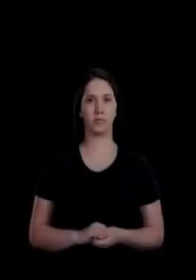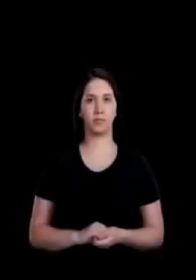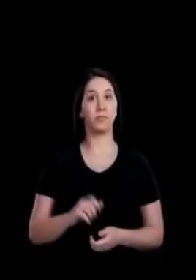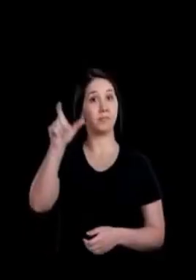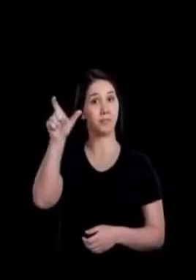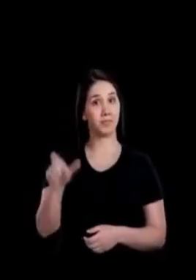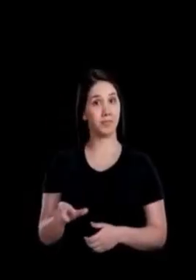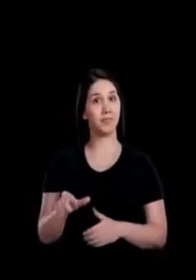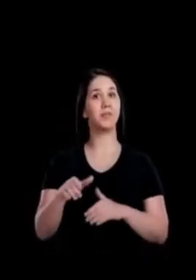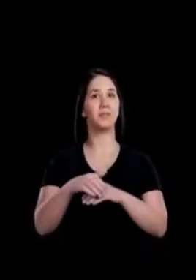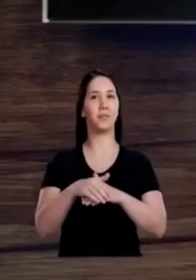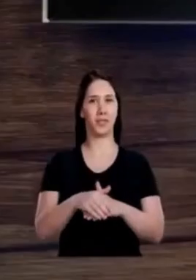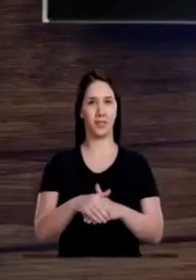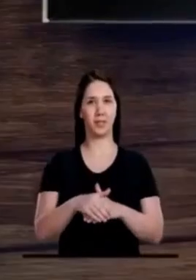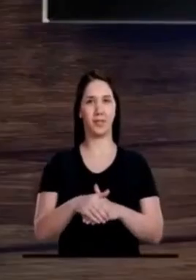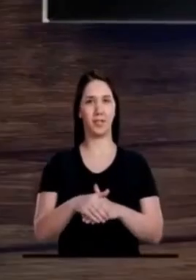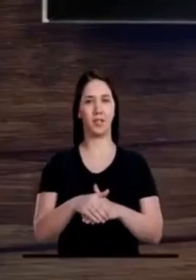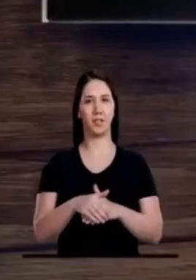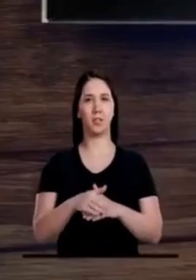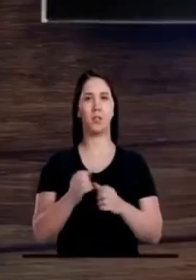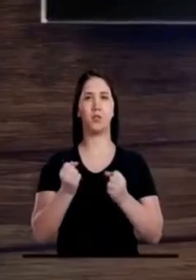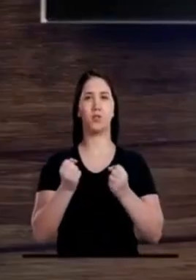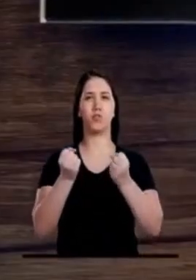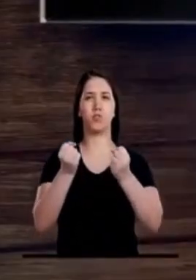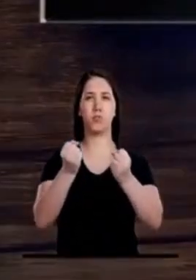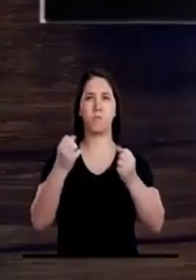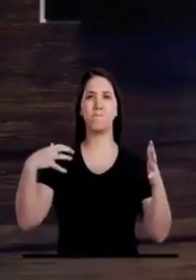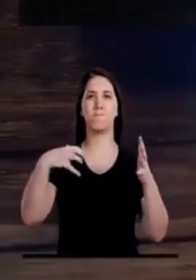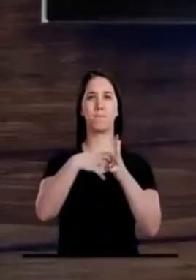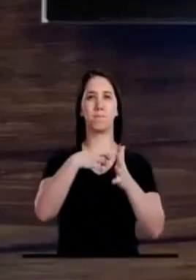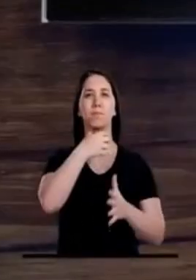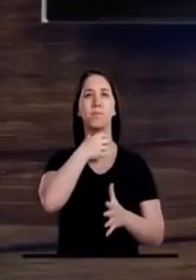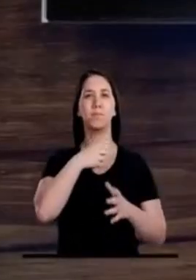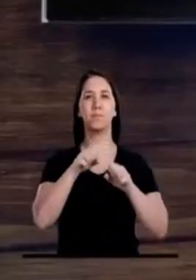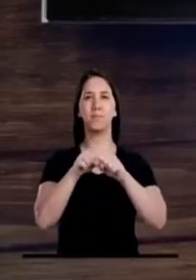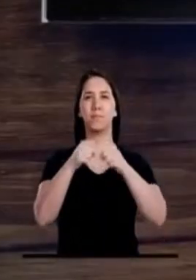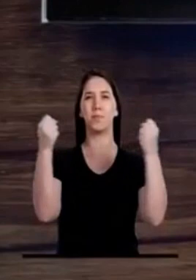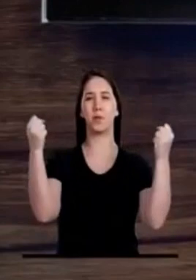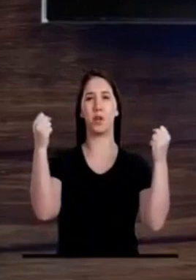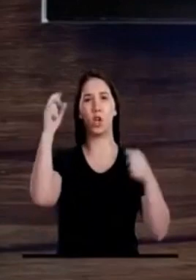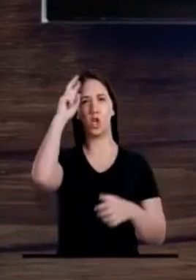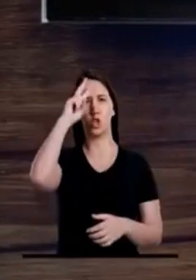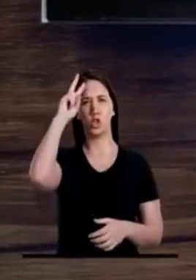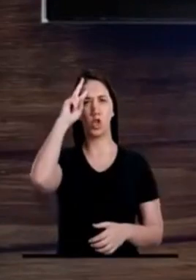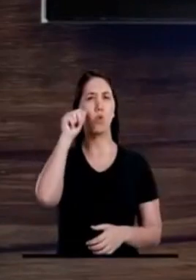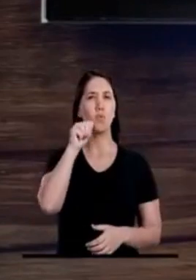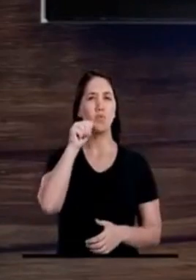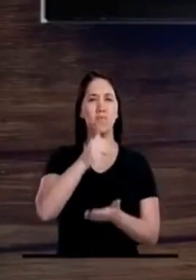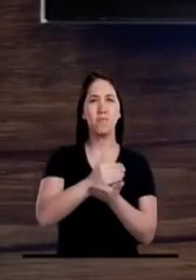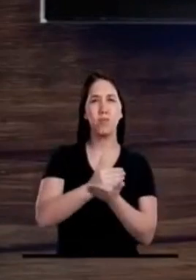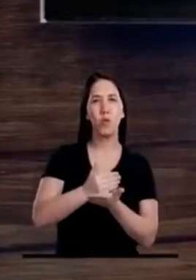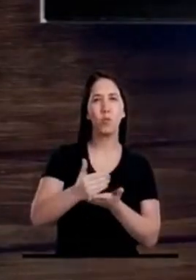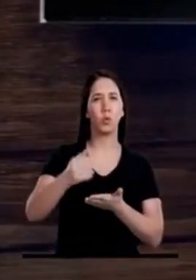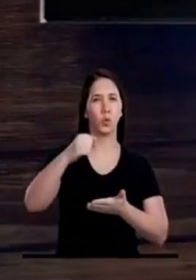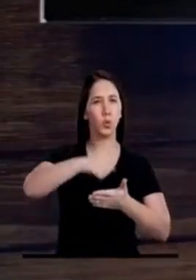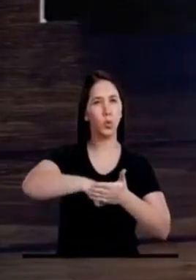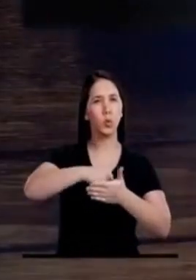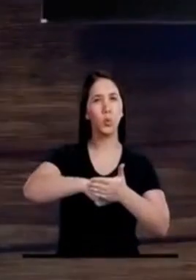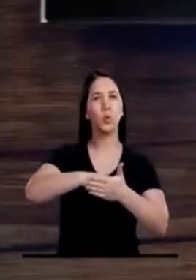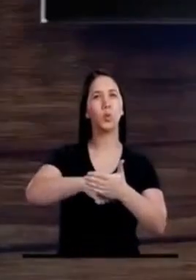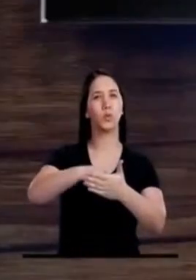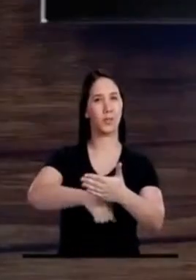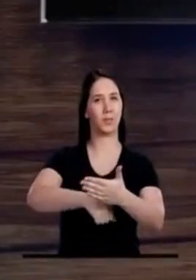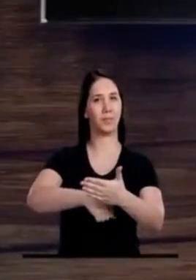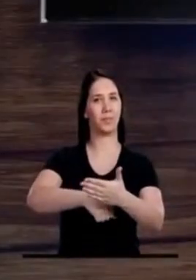esta é mara gabrilli uma estrada o pescoço quebrado termina um capítulo na história do menino e começou da mulher que não